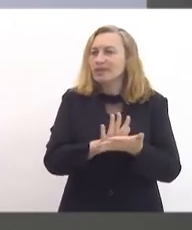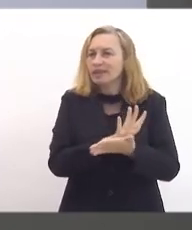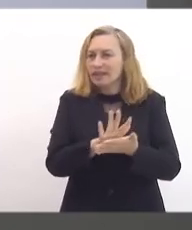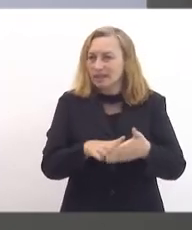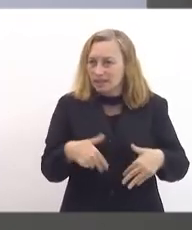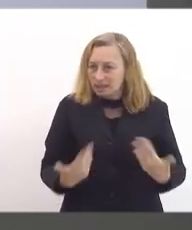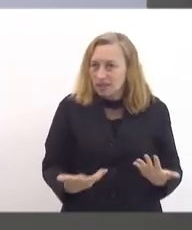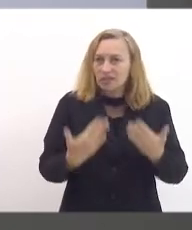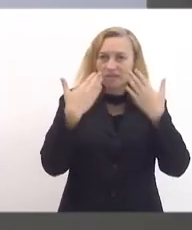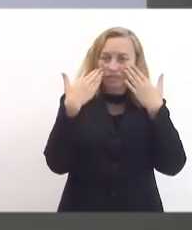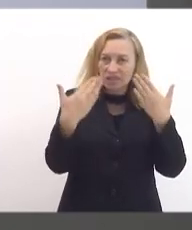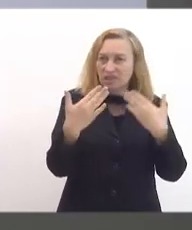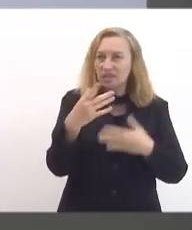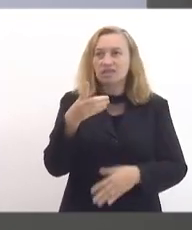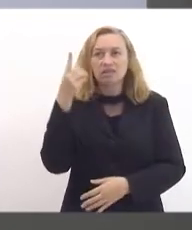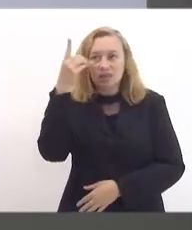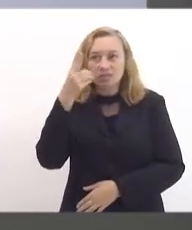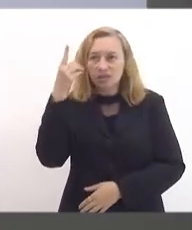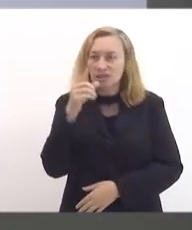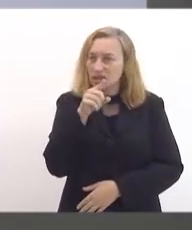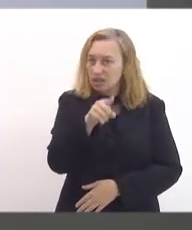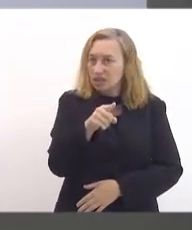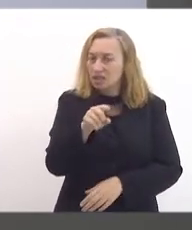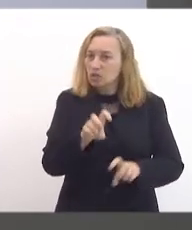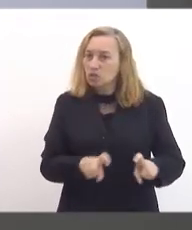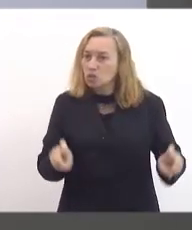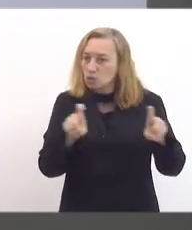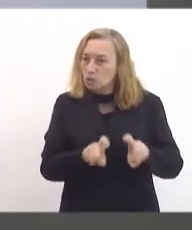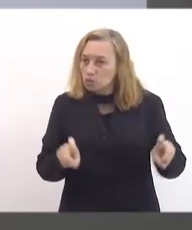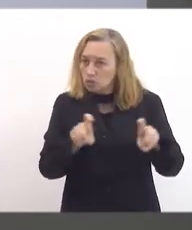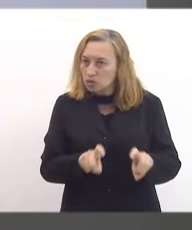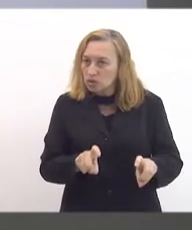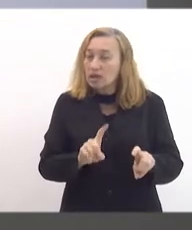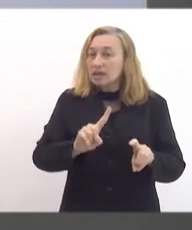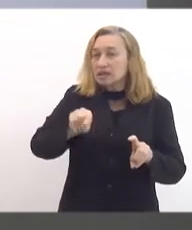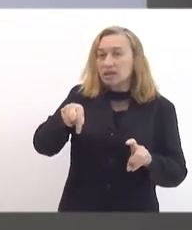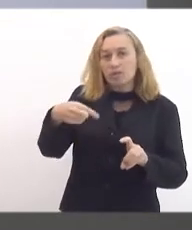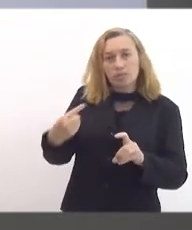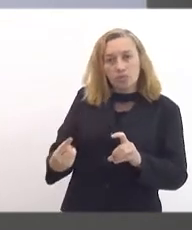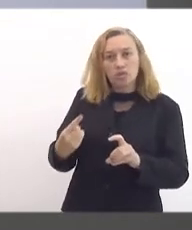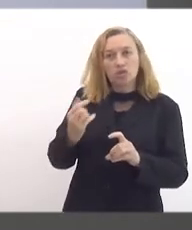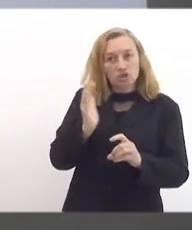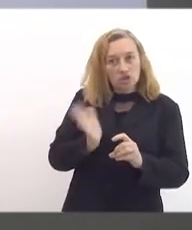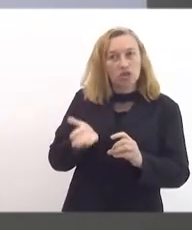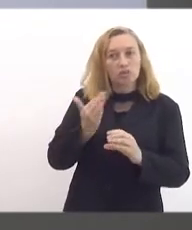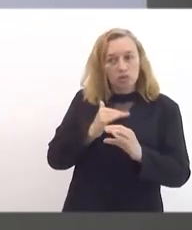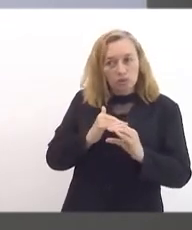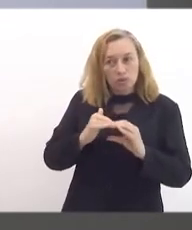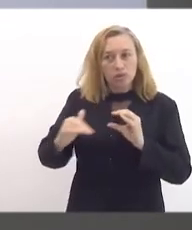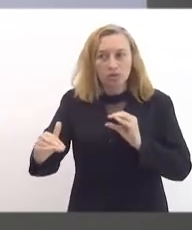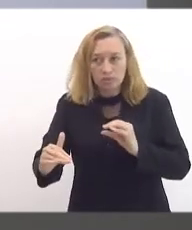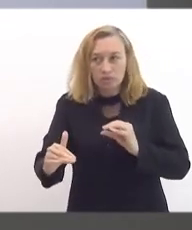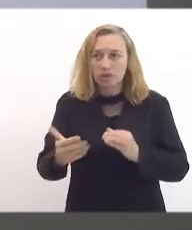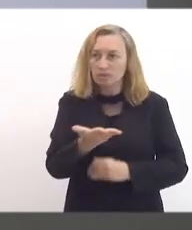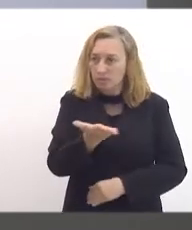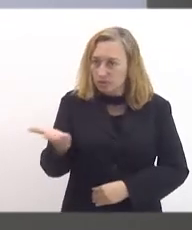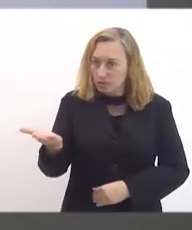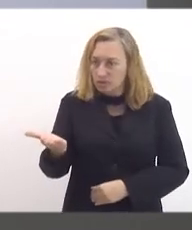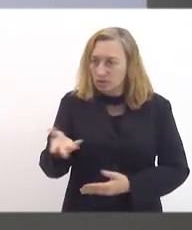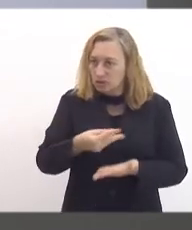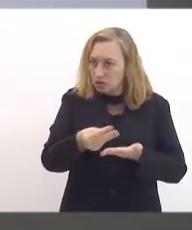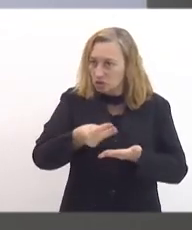essa essa apresentação Deputado tá aqui no computador tá e depois já pode ficar disponível para